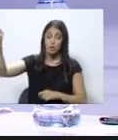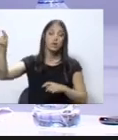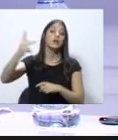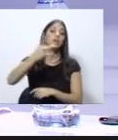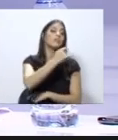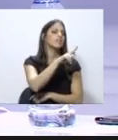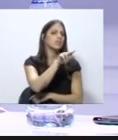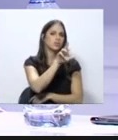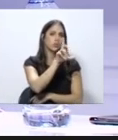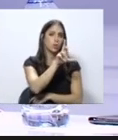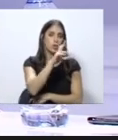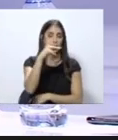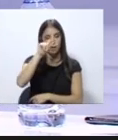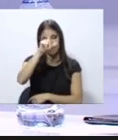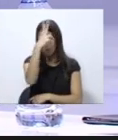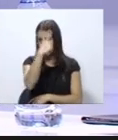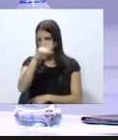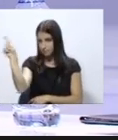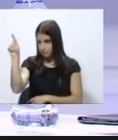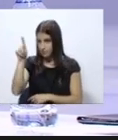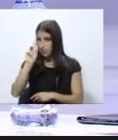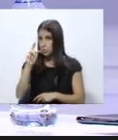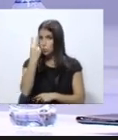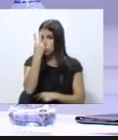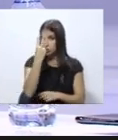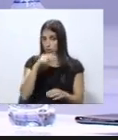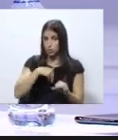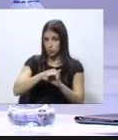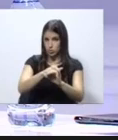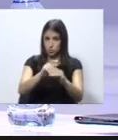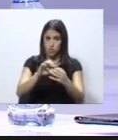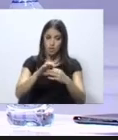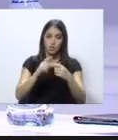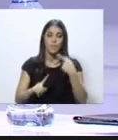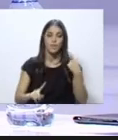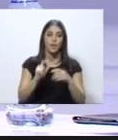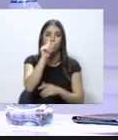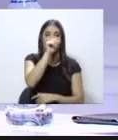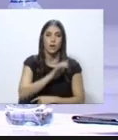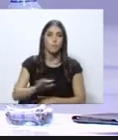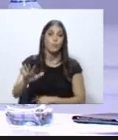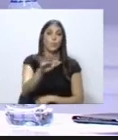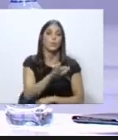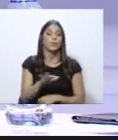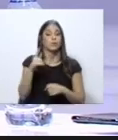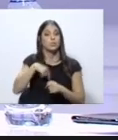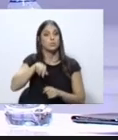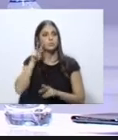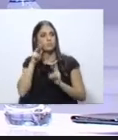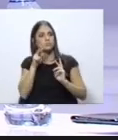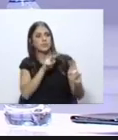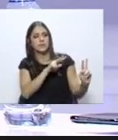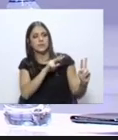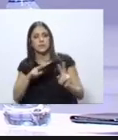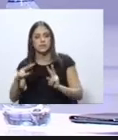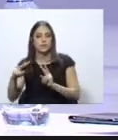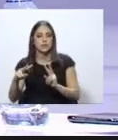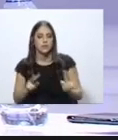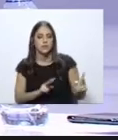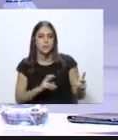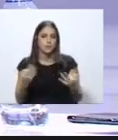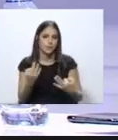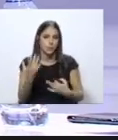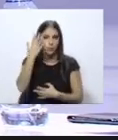Vitinha, e portanto saíram dois elementos do meio campo, e era o setor que, olhando assim em termos numéricos, estava